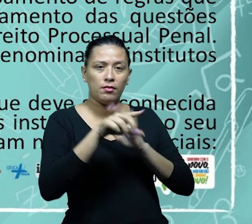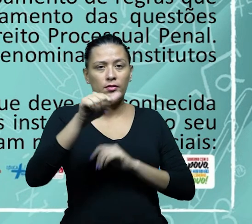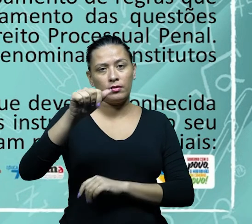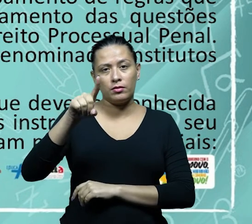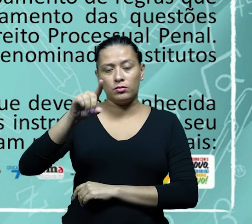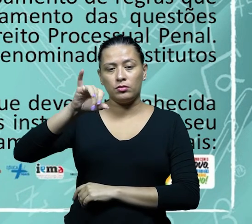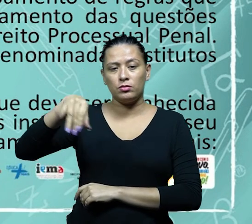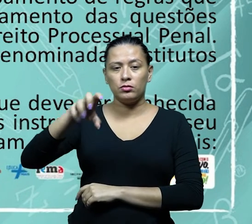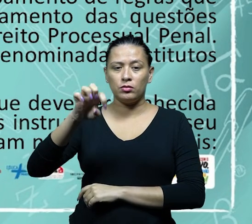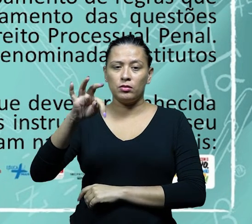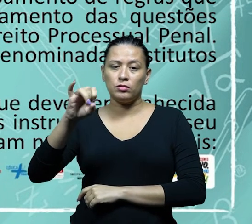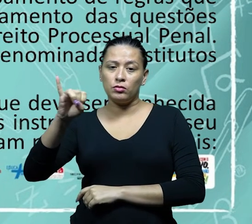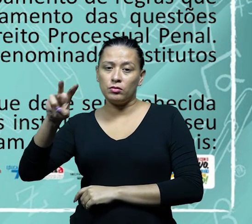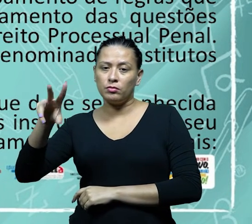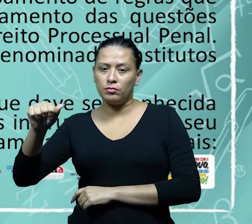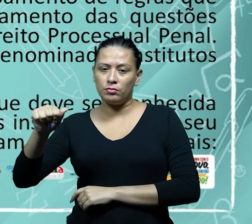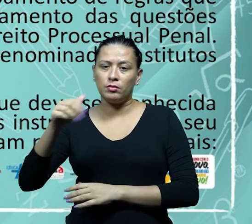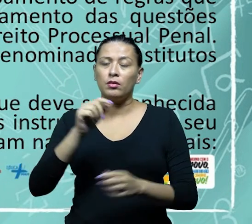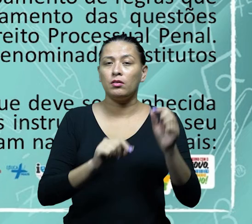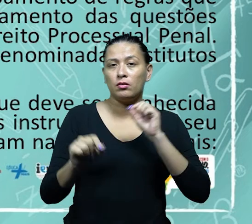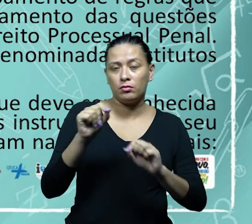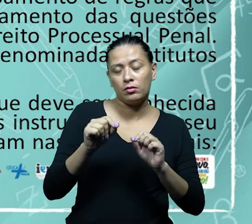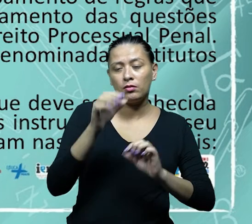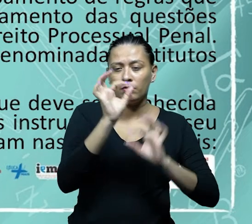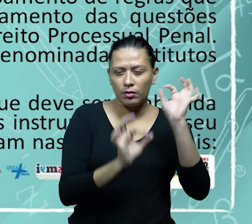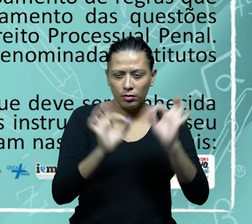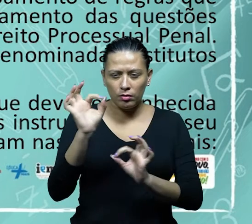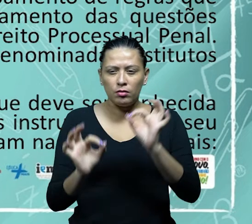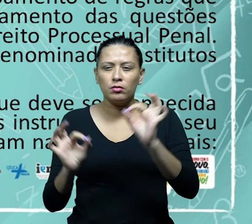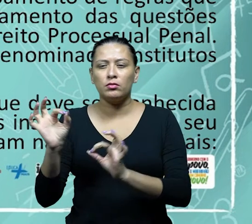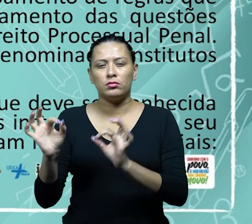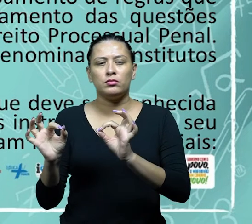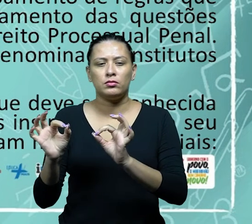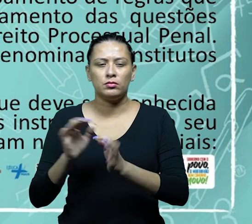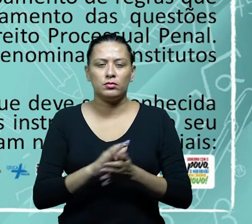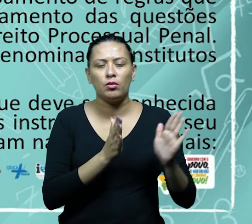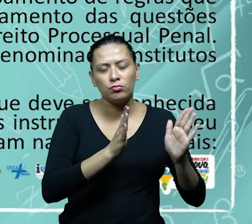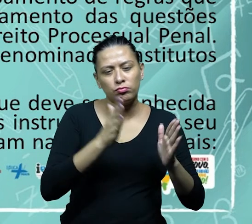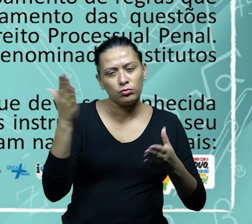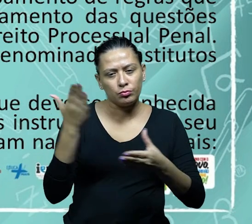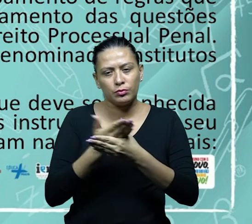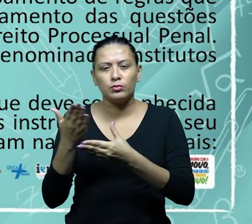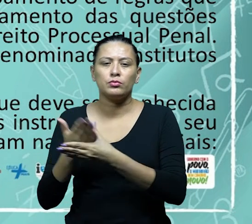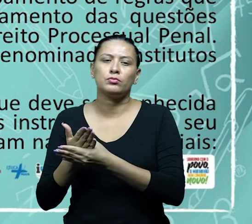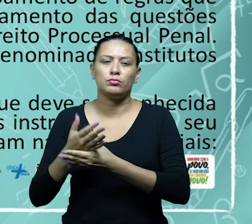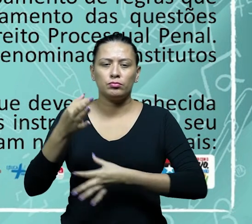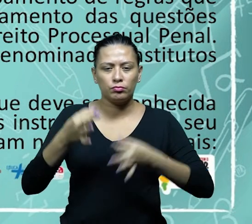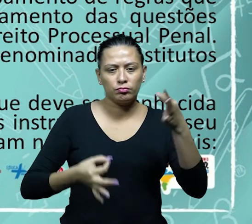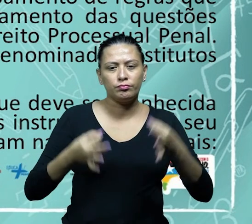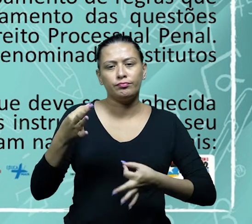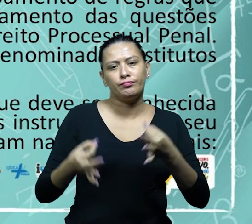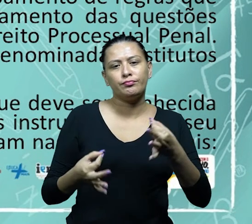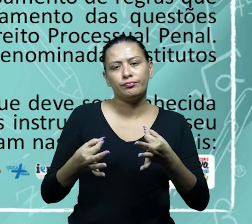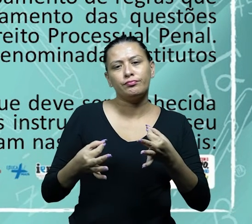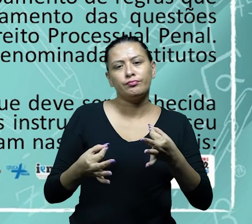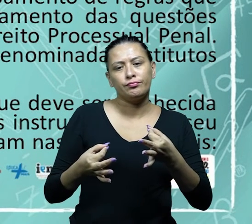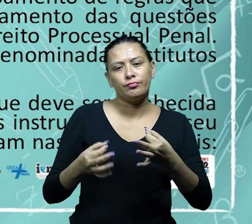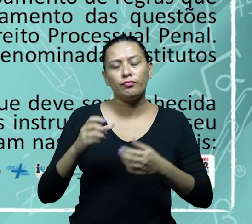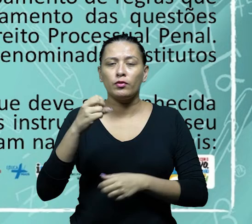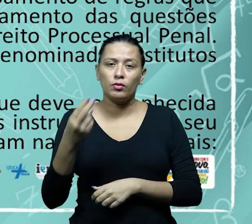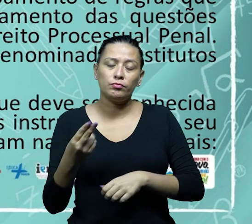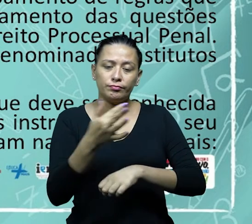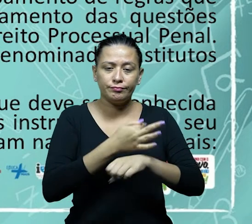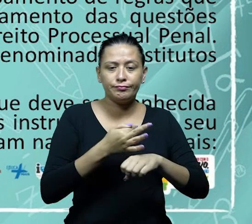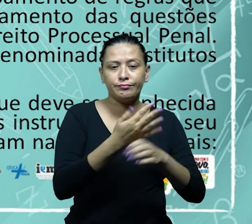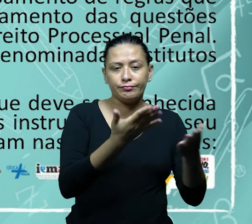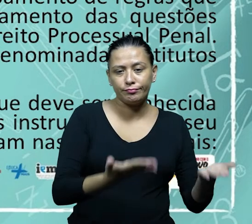né Ela vem É de fato a regular os procedimentos judiciais nós temos aqui a lei